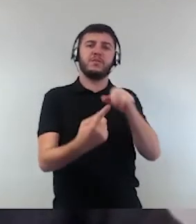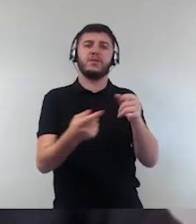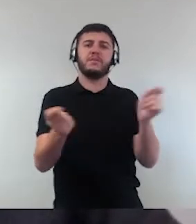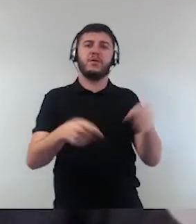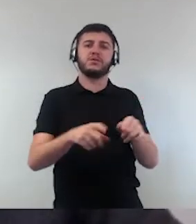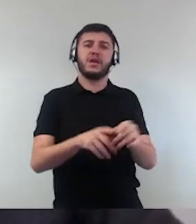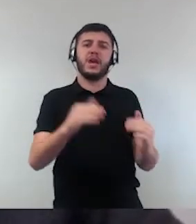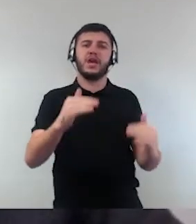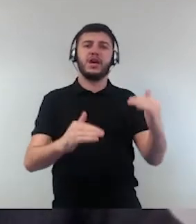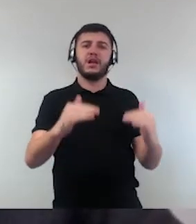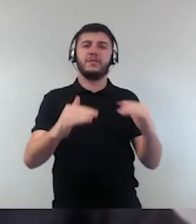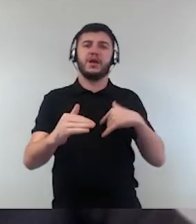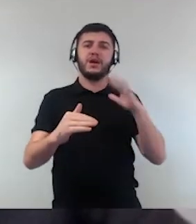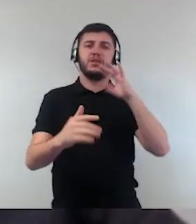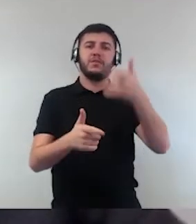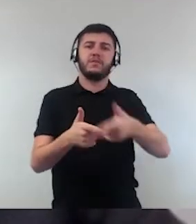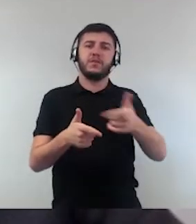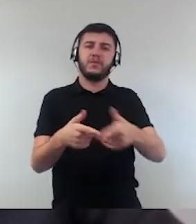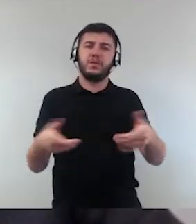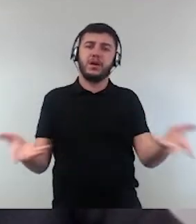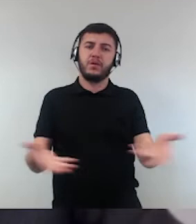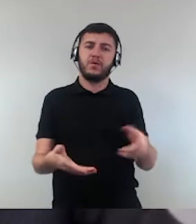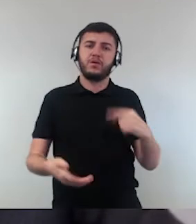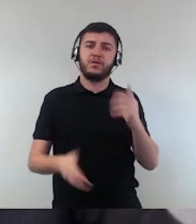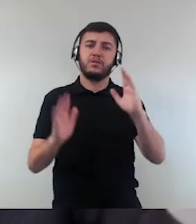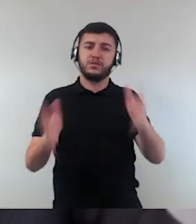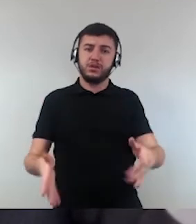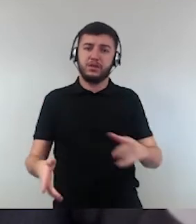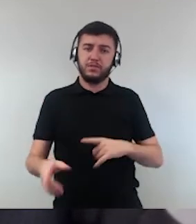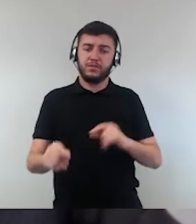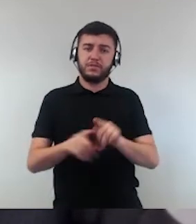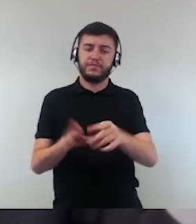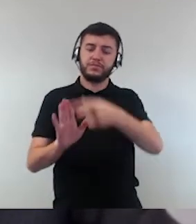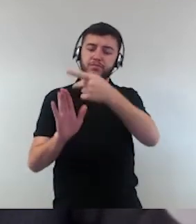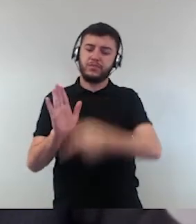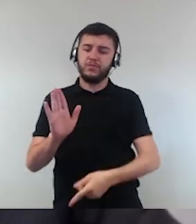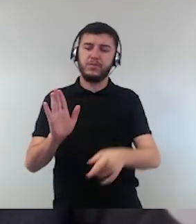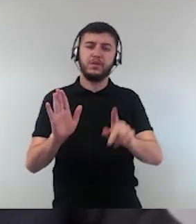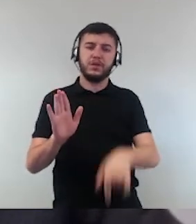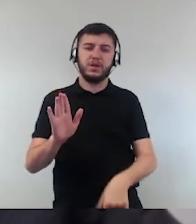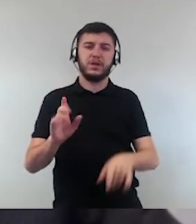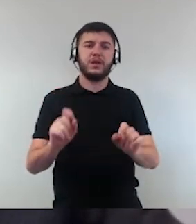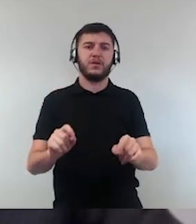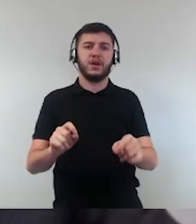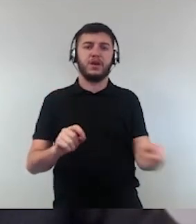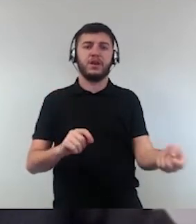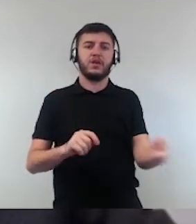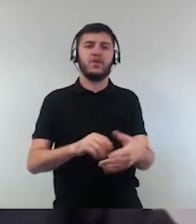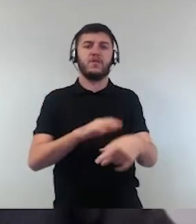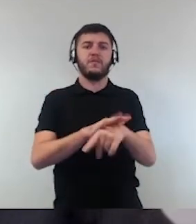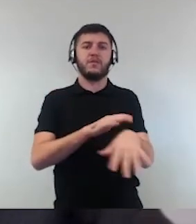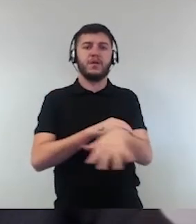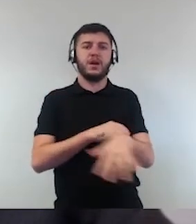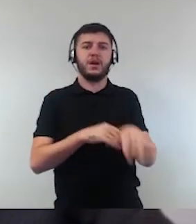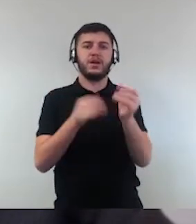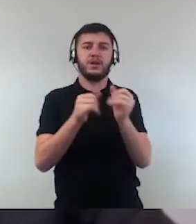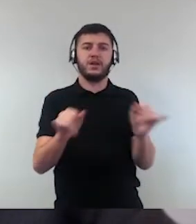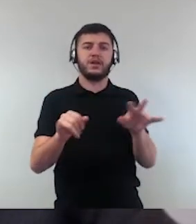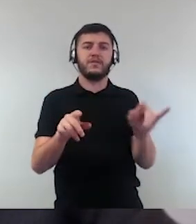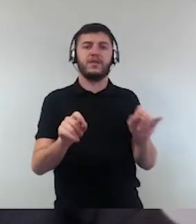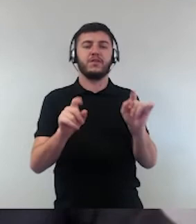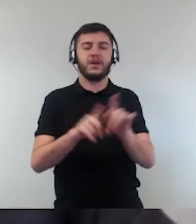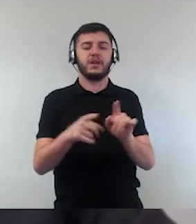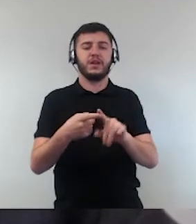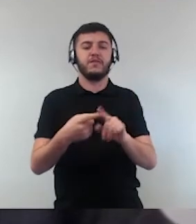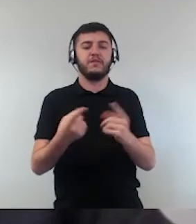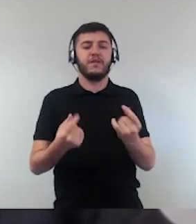por exemplo, aqui um novo mercado, um novo projeto de modernização do setor elétrico. Ele traz a separação de lastro-energia,